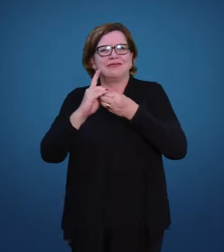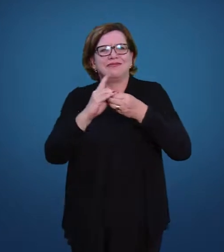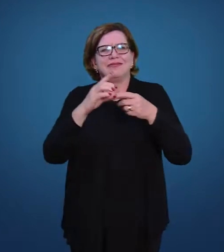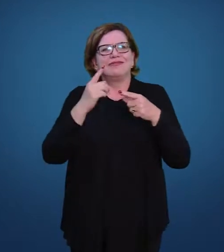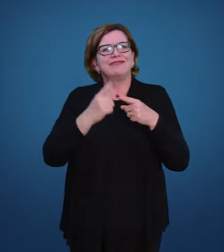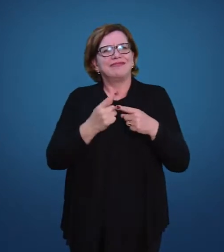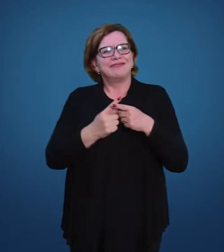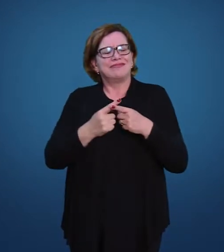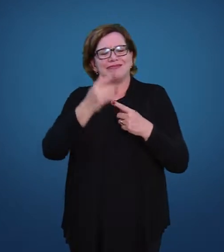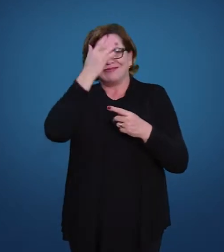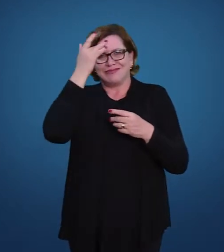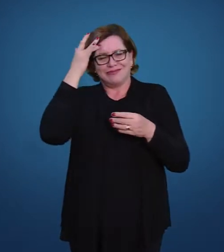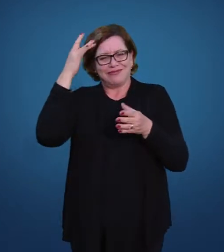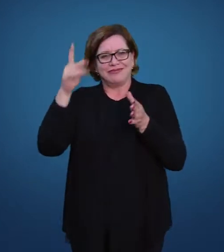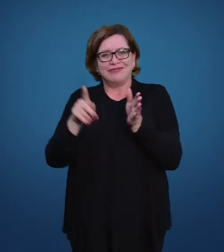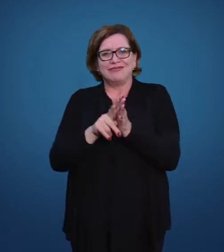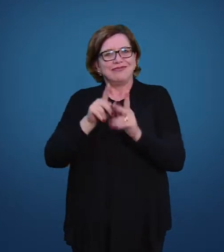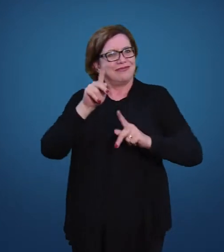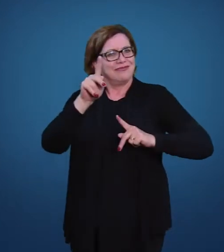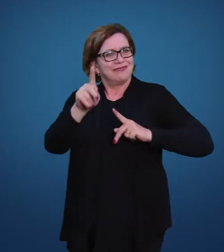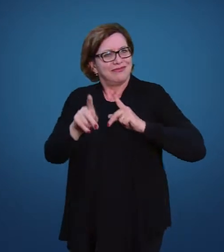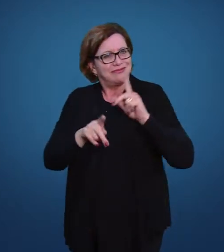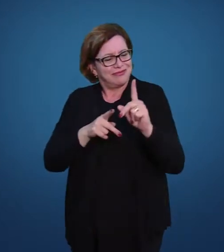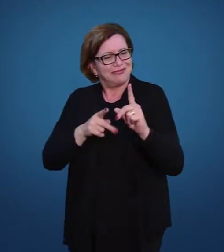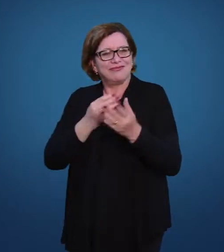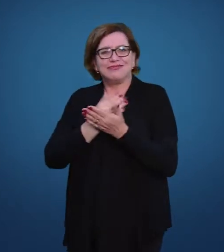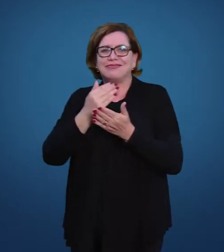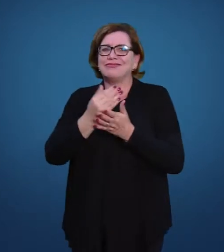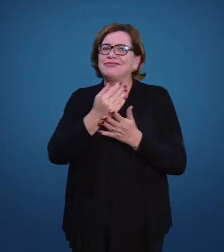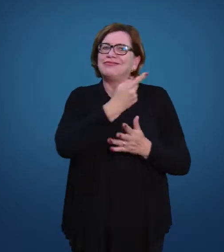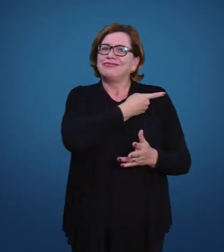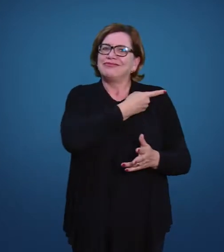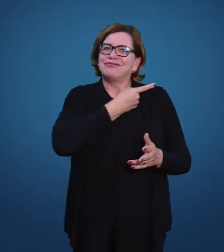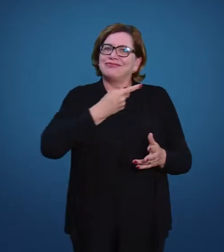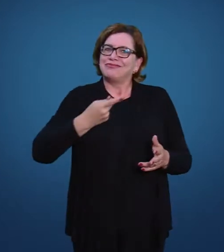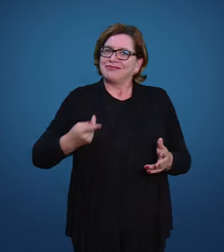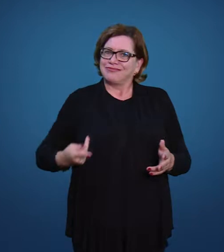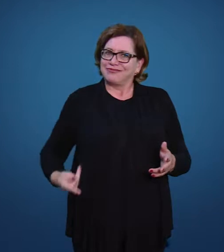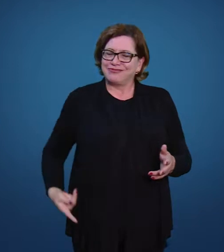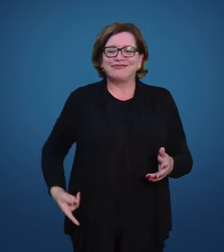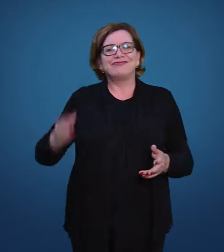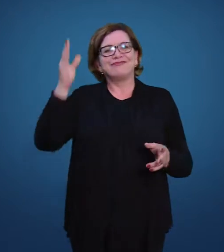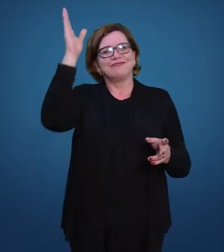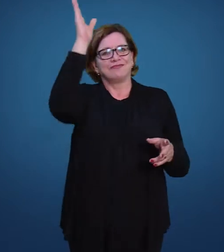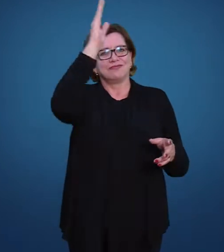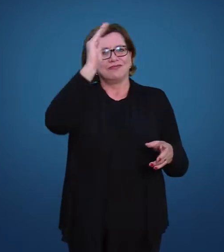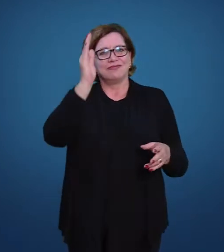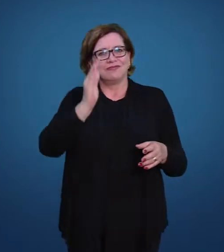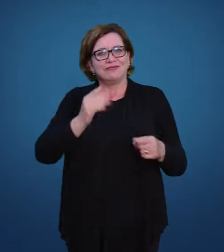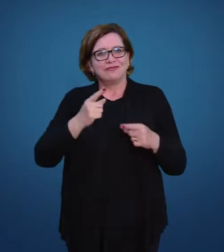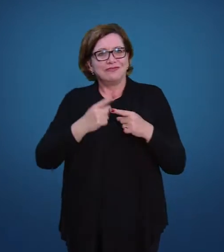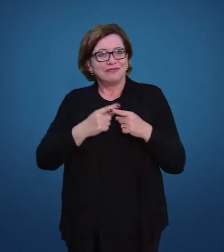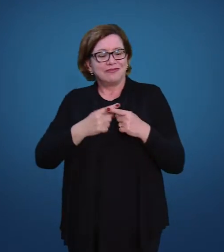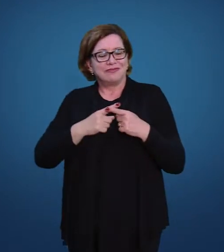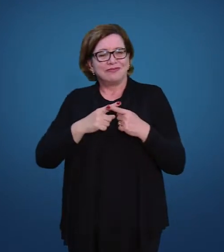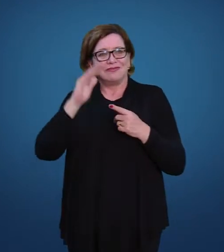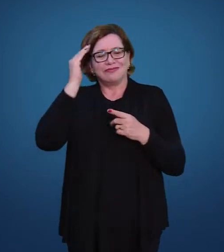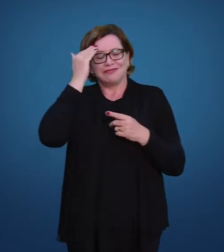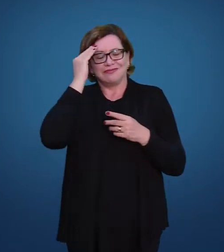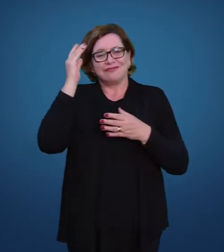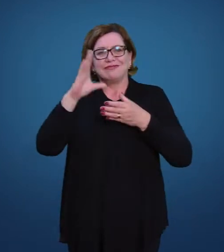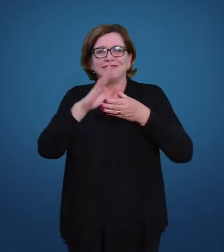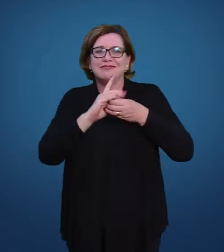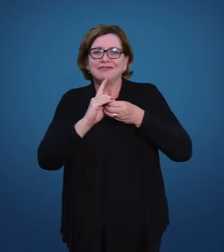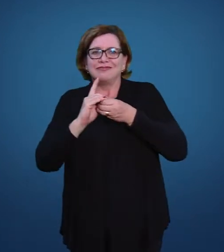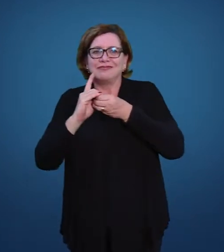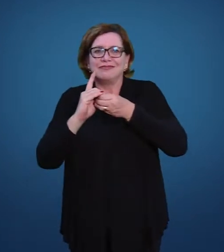vem do povo estava sendo conduzido à presidência da República, porque entende-se que a democracia